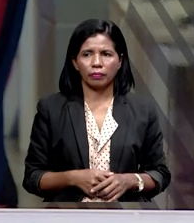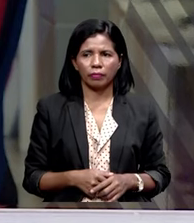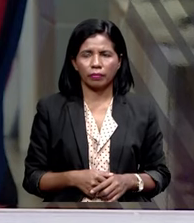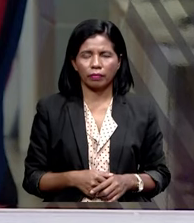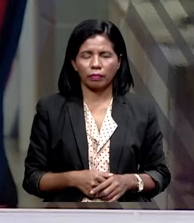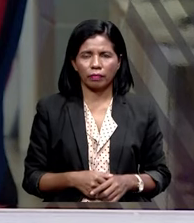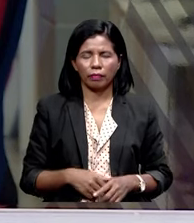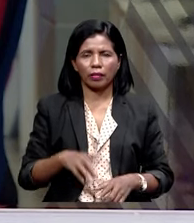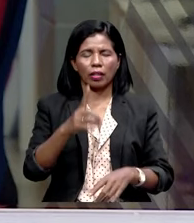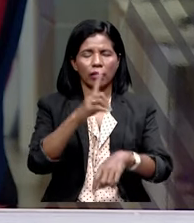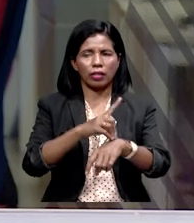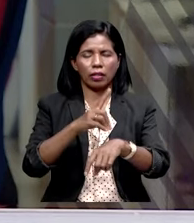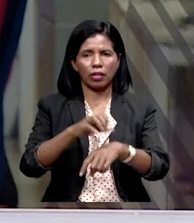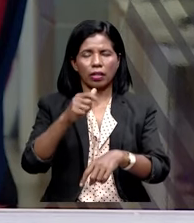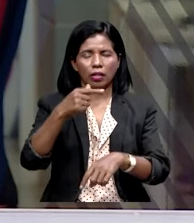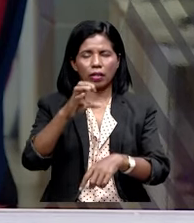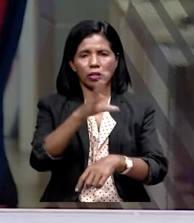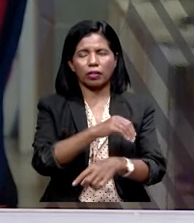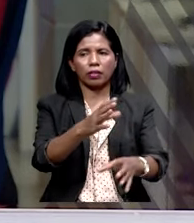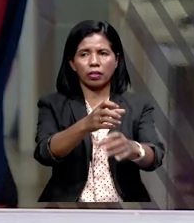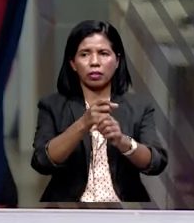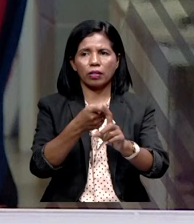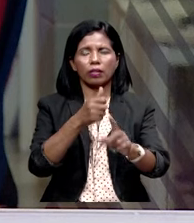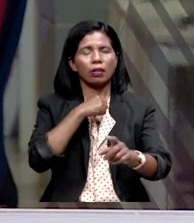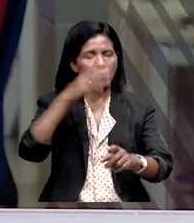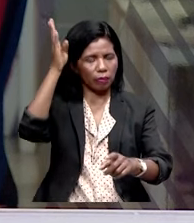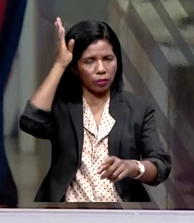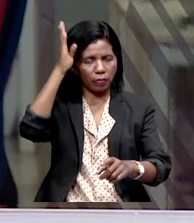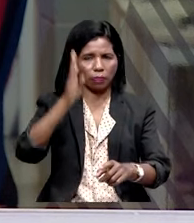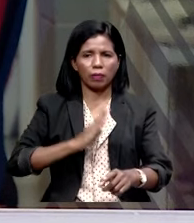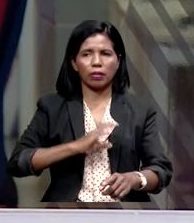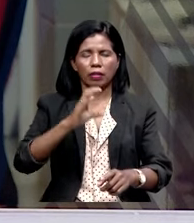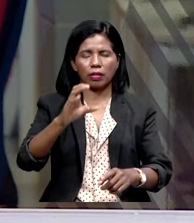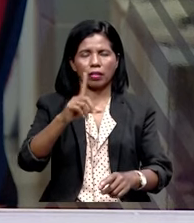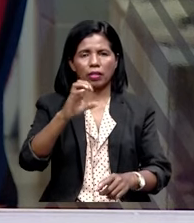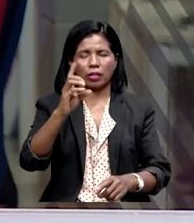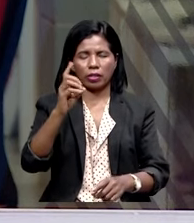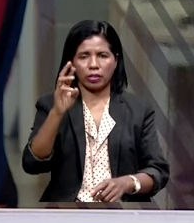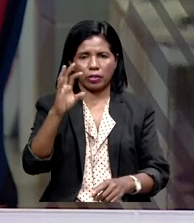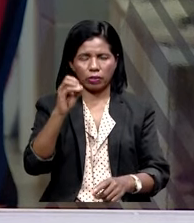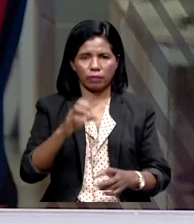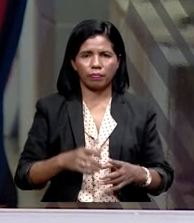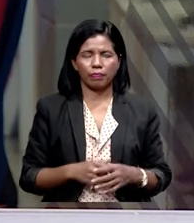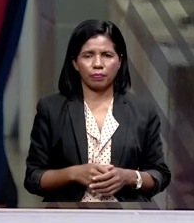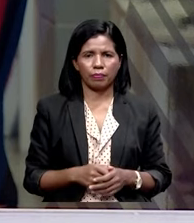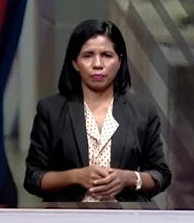Diácono aqui no Mazarelo Simo, ordenação sacerdotal, o bispo diocese Balgau, Dom Leandro Maria Alves.